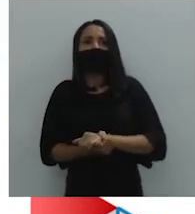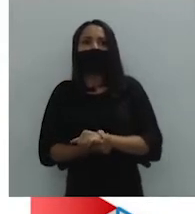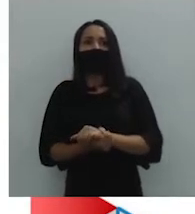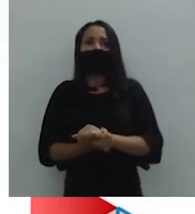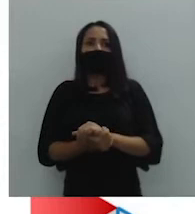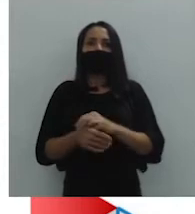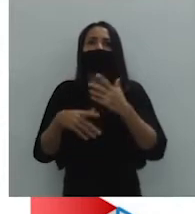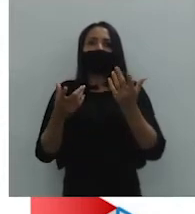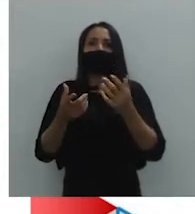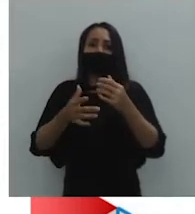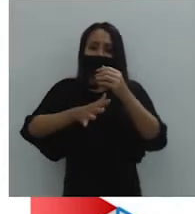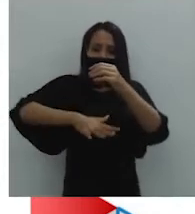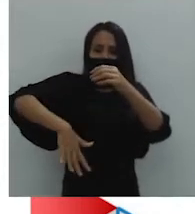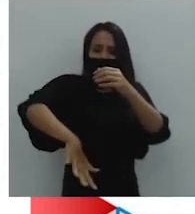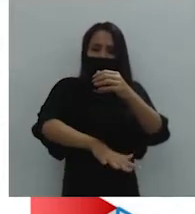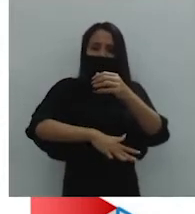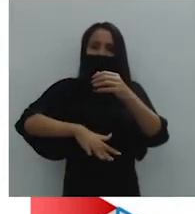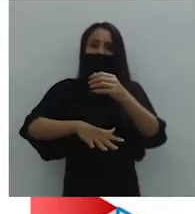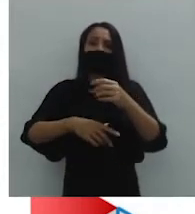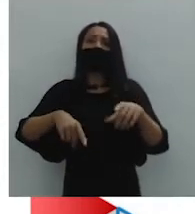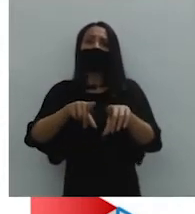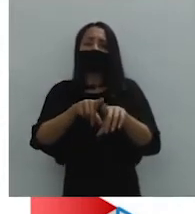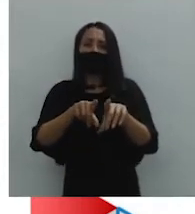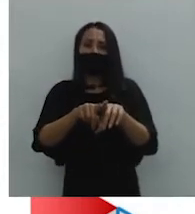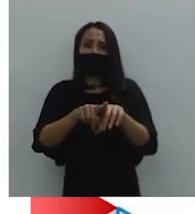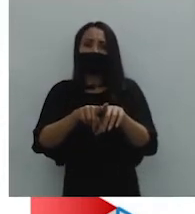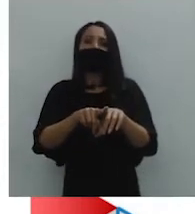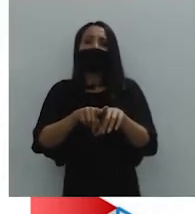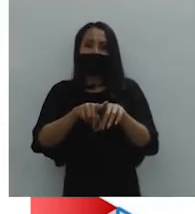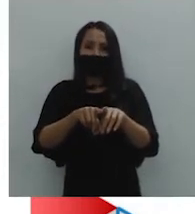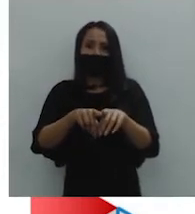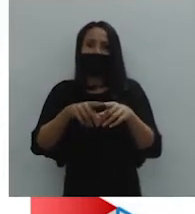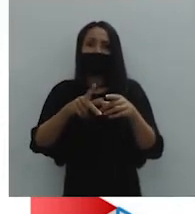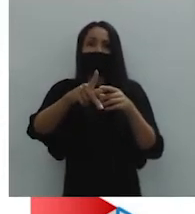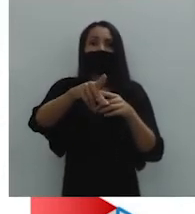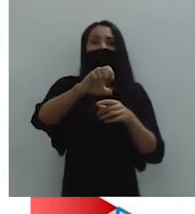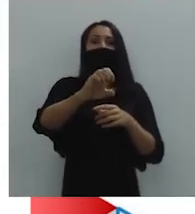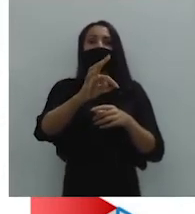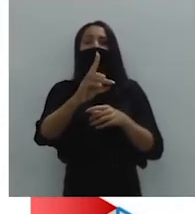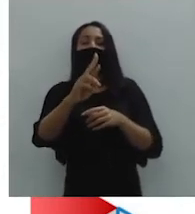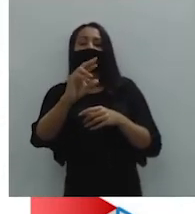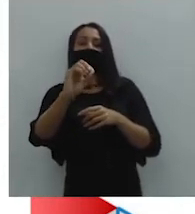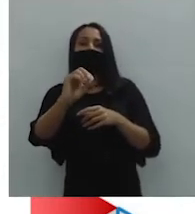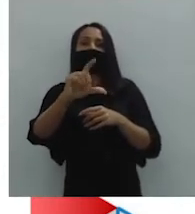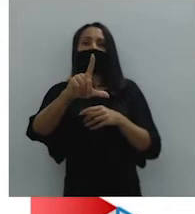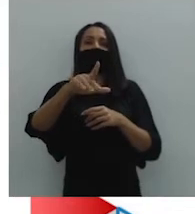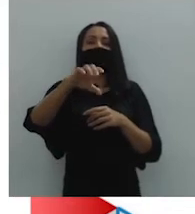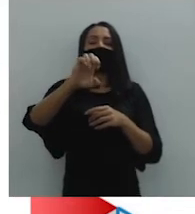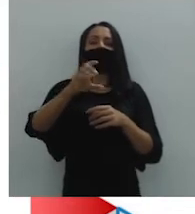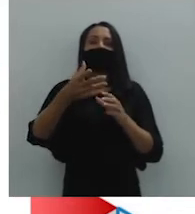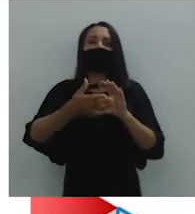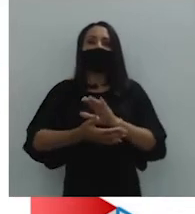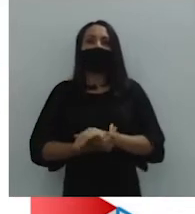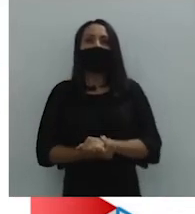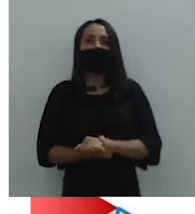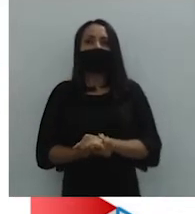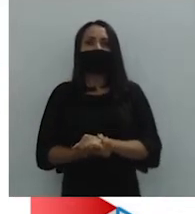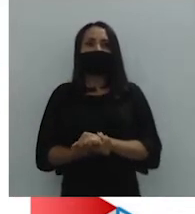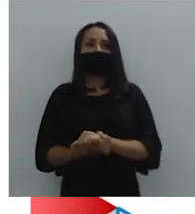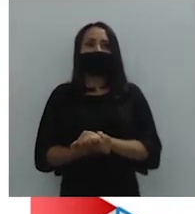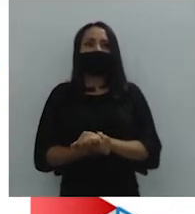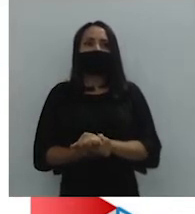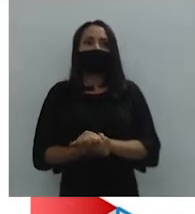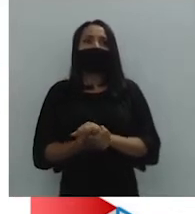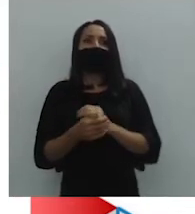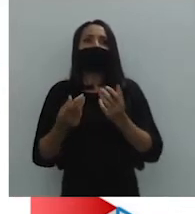inclusive o seu subsolo, até na questão do petróleo, certo? E seus leitos, que há